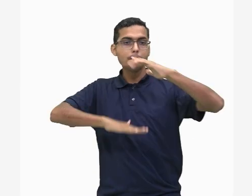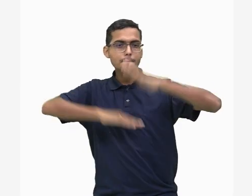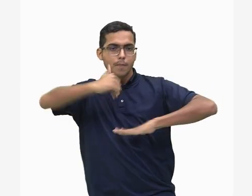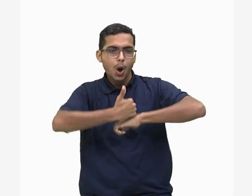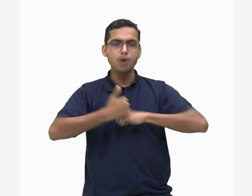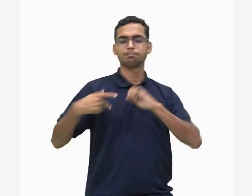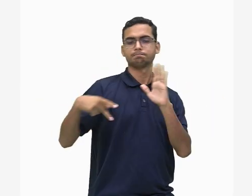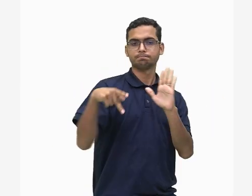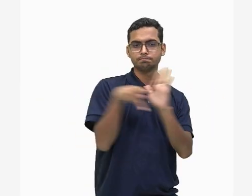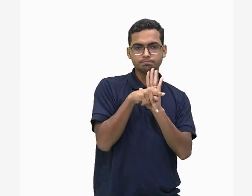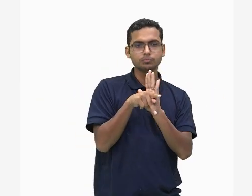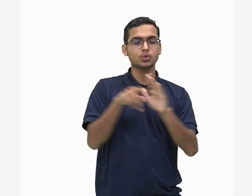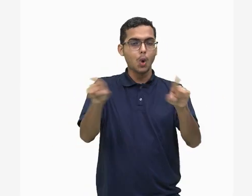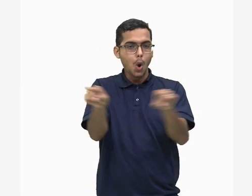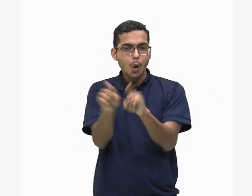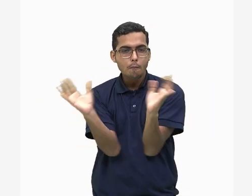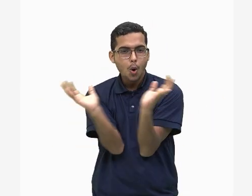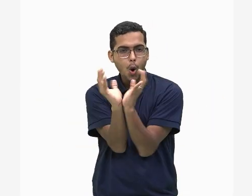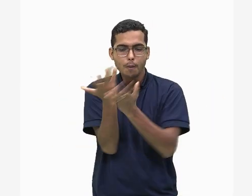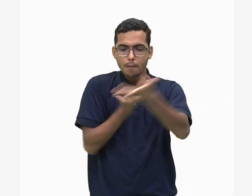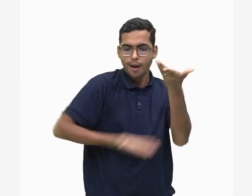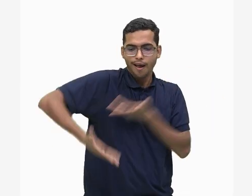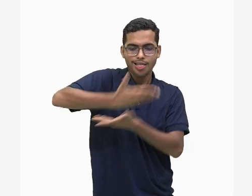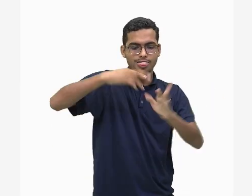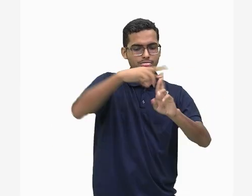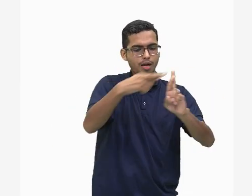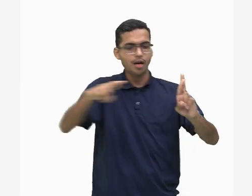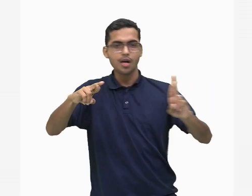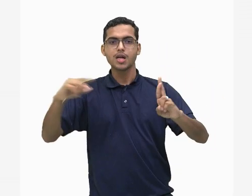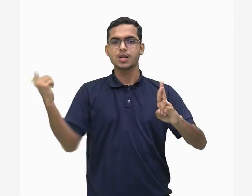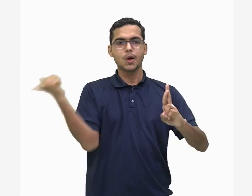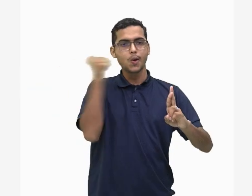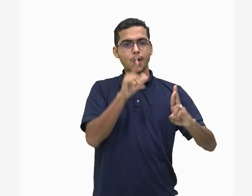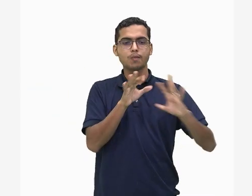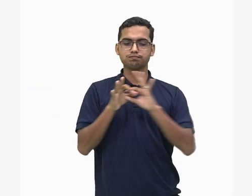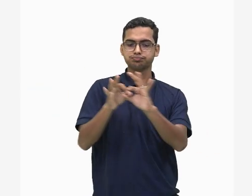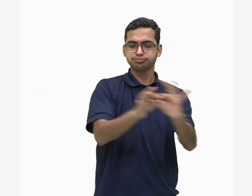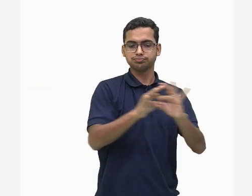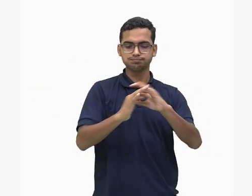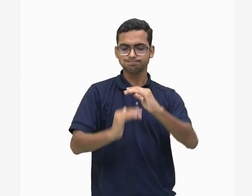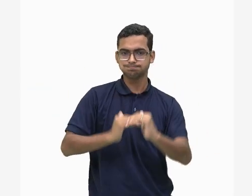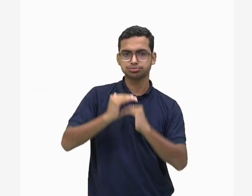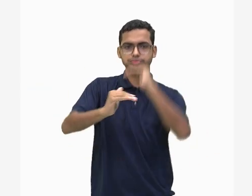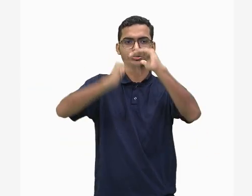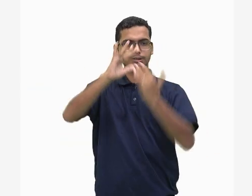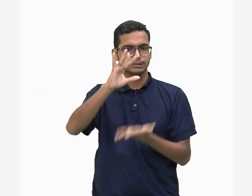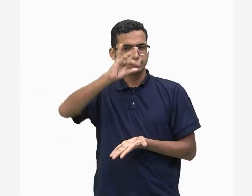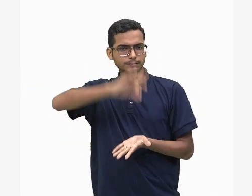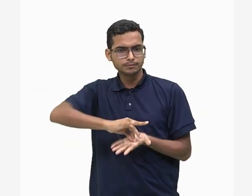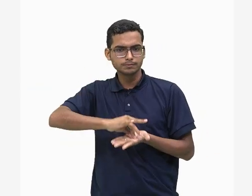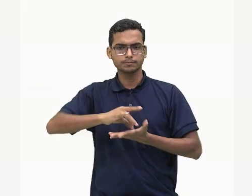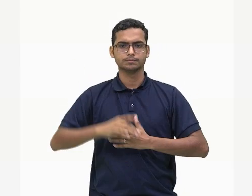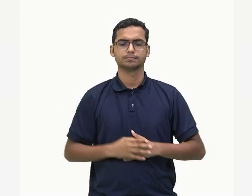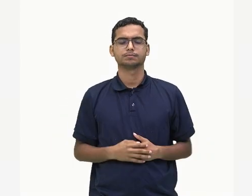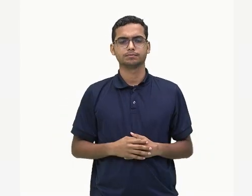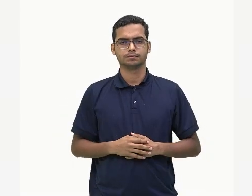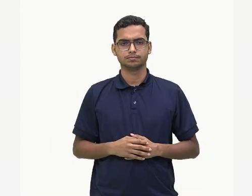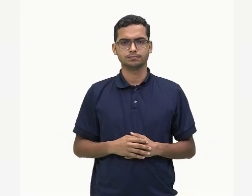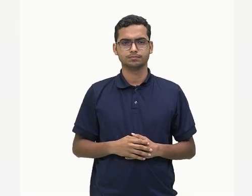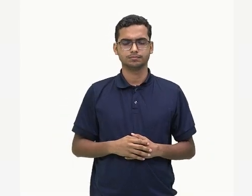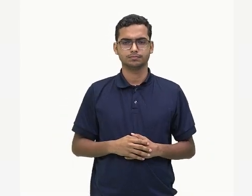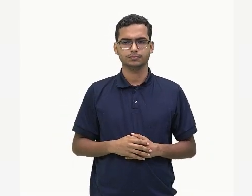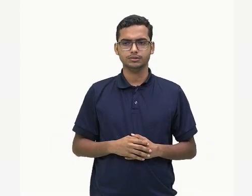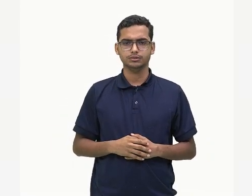profissional, coletiva e religiosa estão construídas. Olha só, então nós poderíamos dizer então o quê? Que o